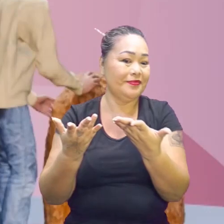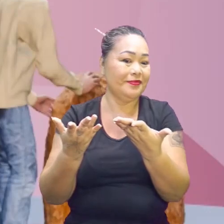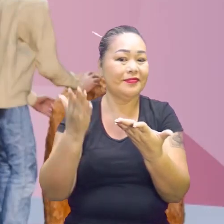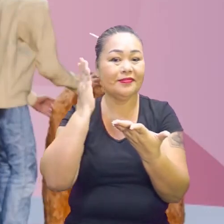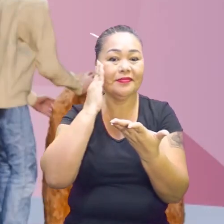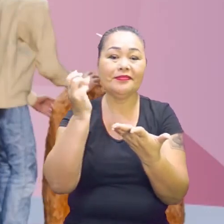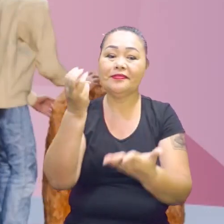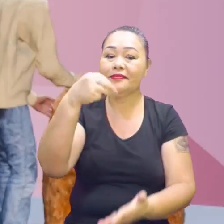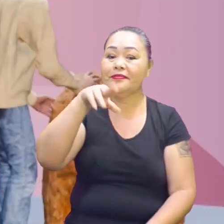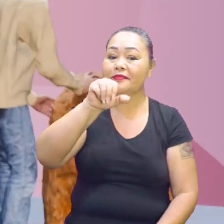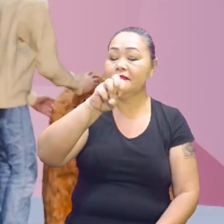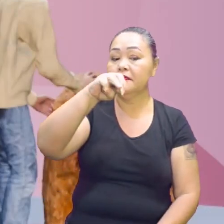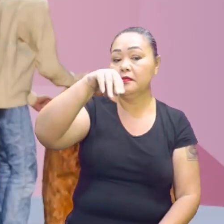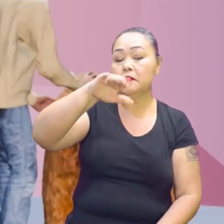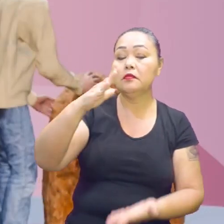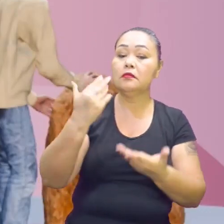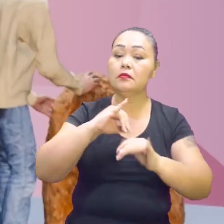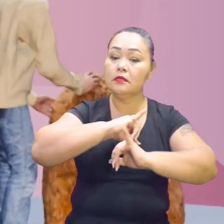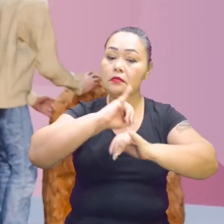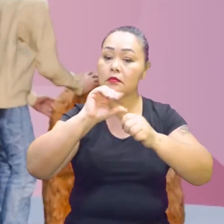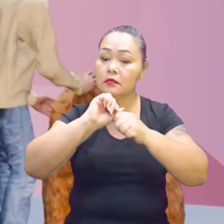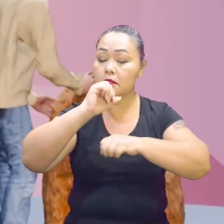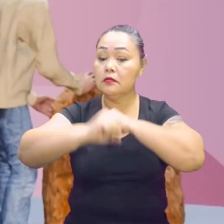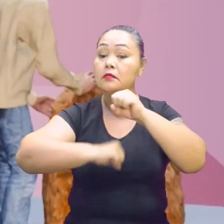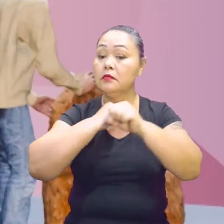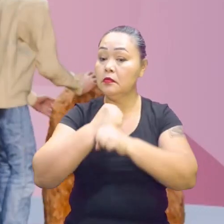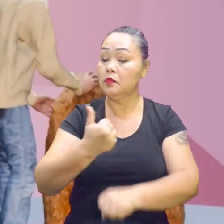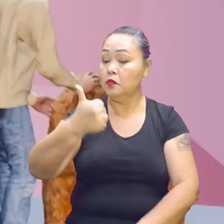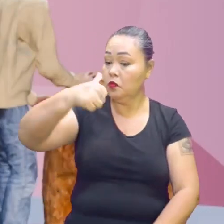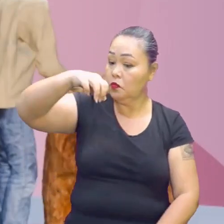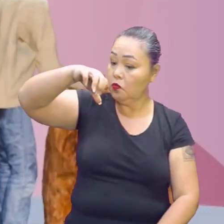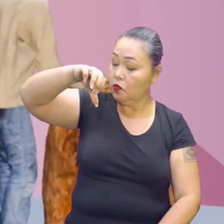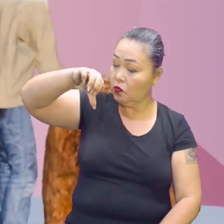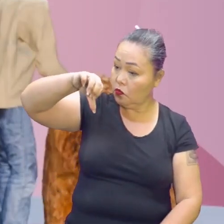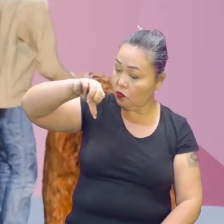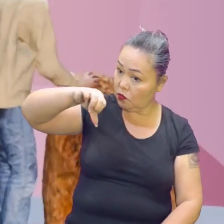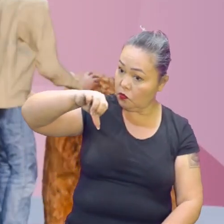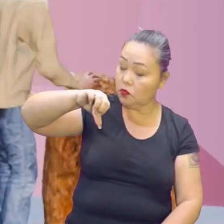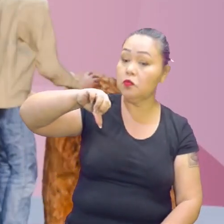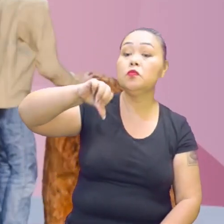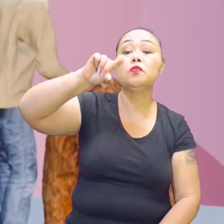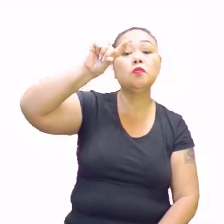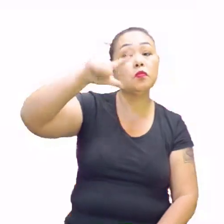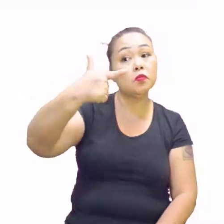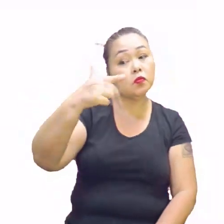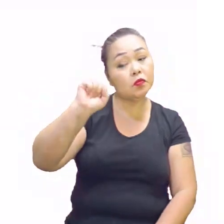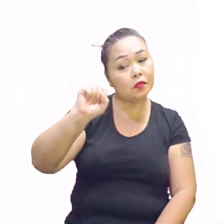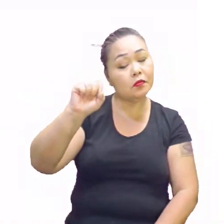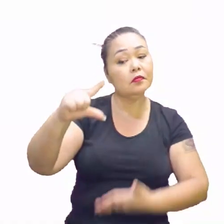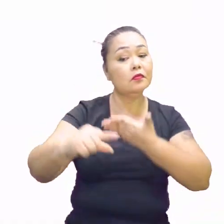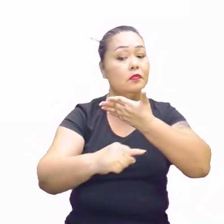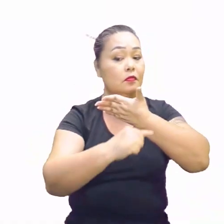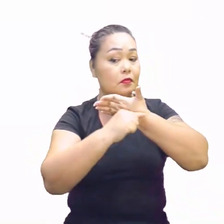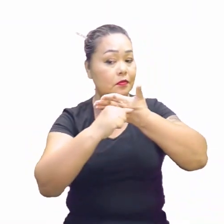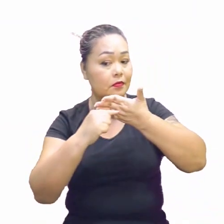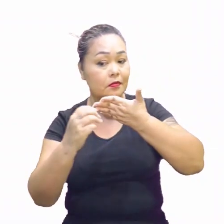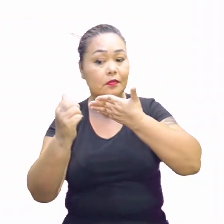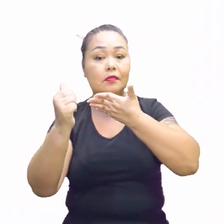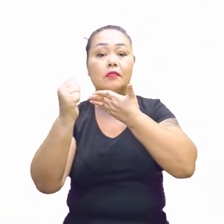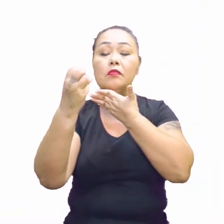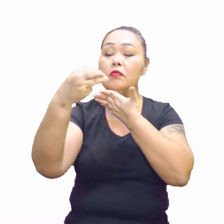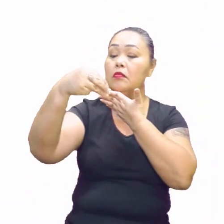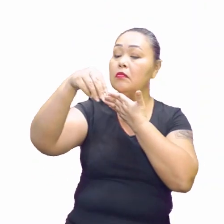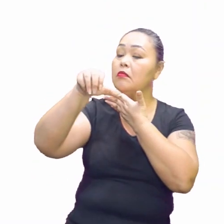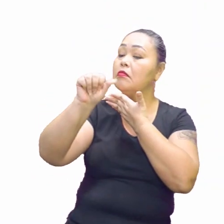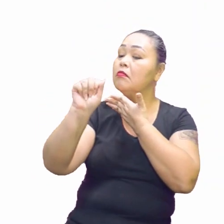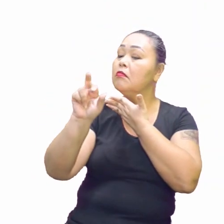sabe que Macunaíma ele foi publicado em 1928, né? Que o autor é quem? Mário de Andrade. Ele fez